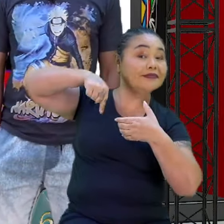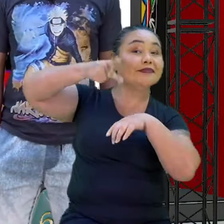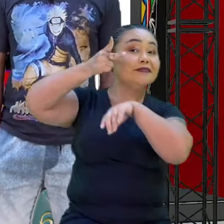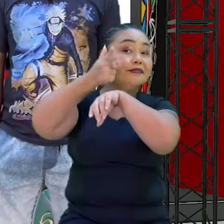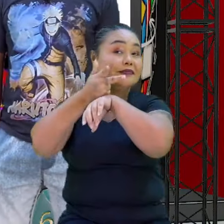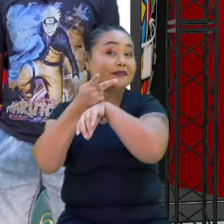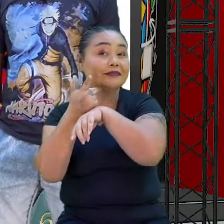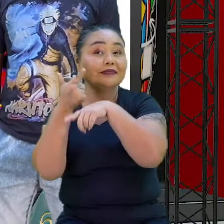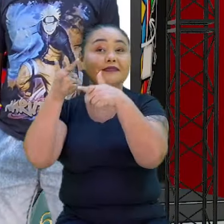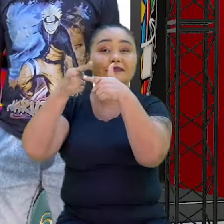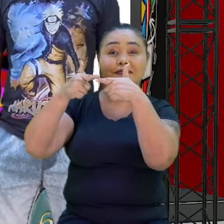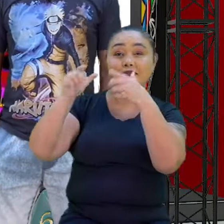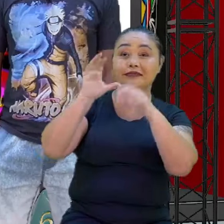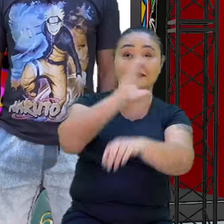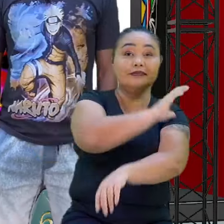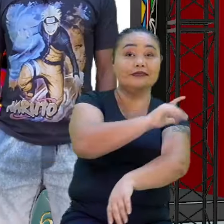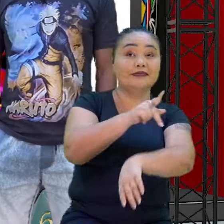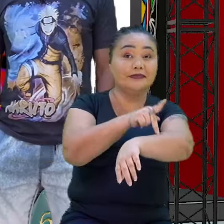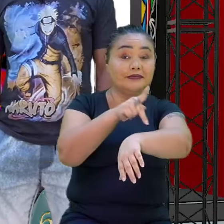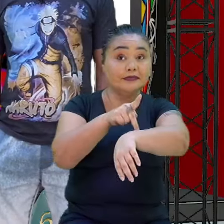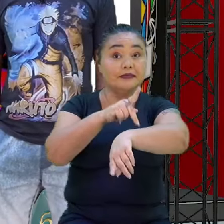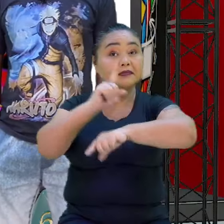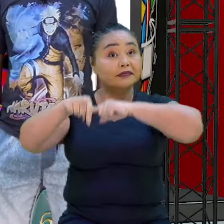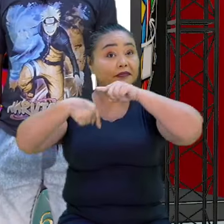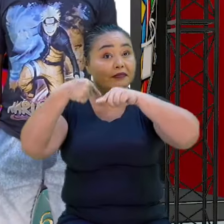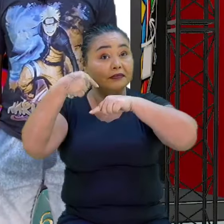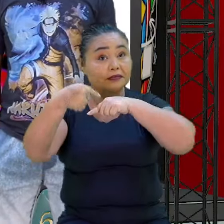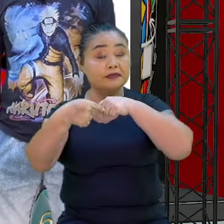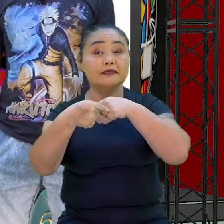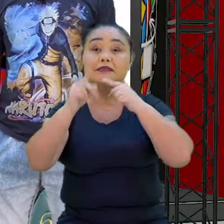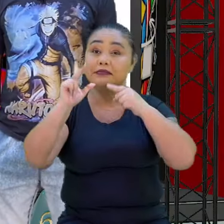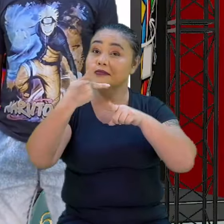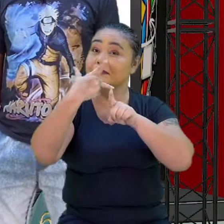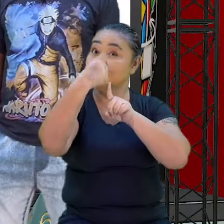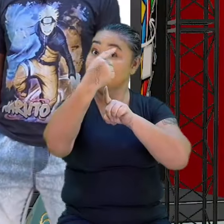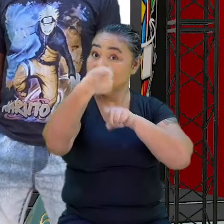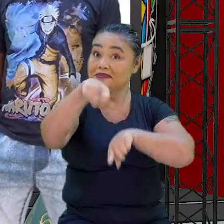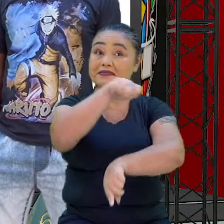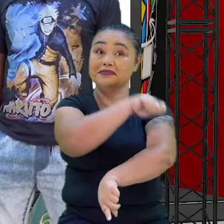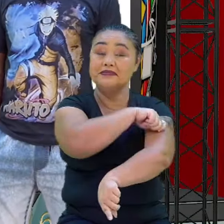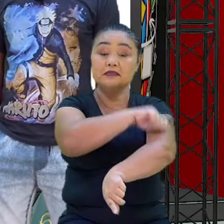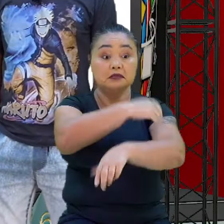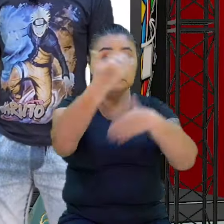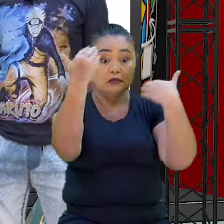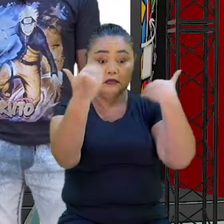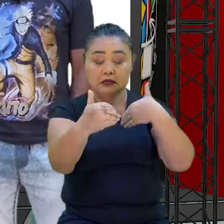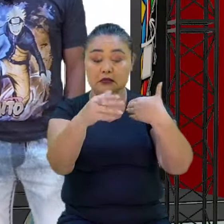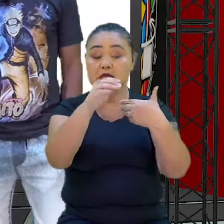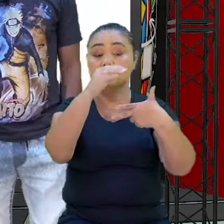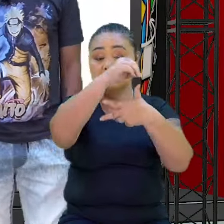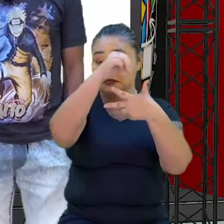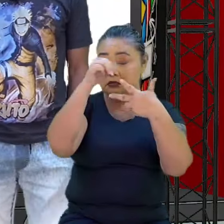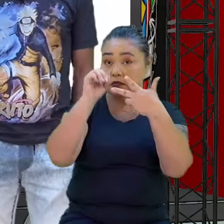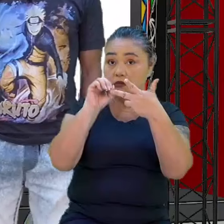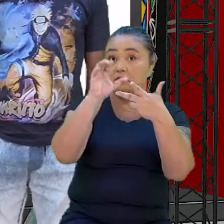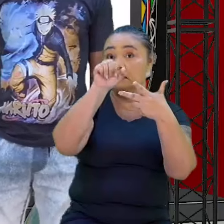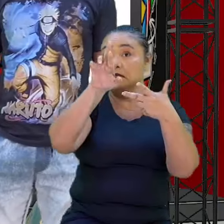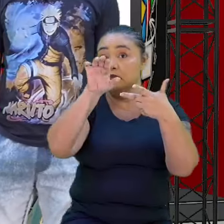coordenação pedagógica é isso que dá resultado e faz o sucesso dos meninos aí nas avaliações nos Enem saeb